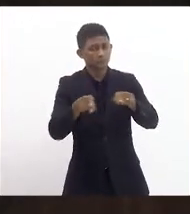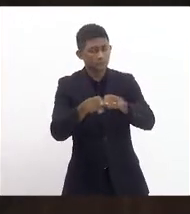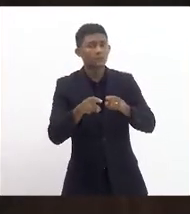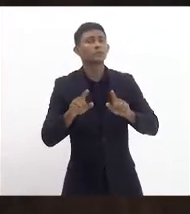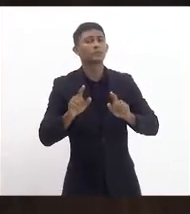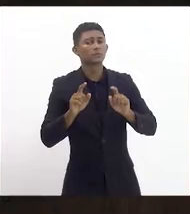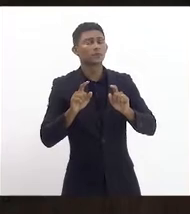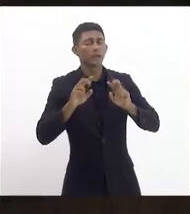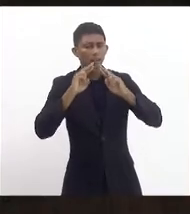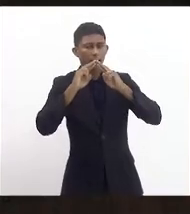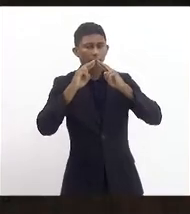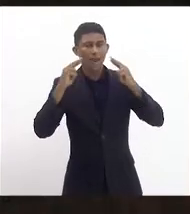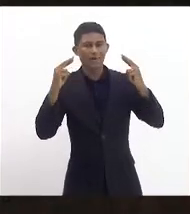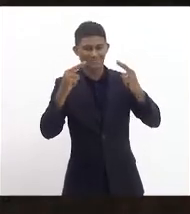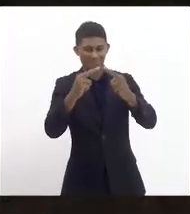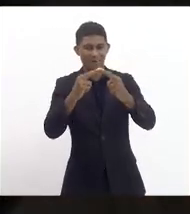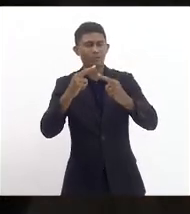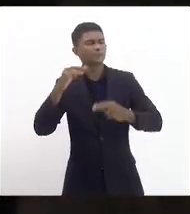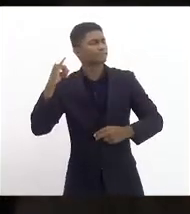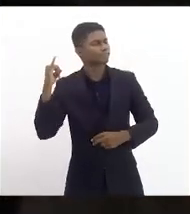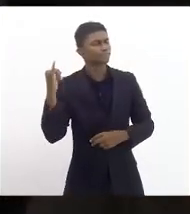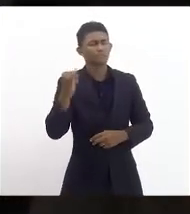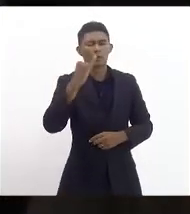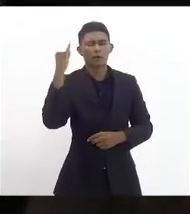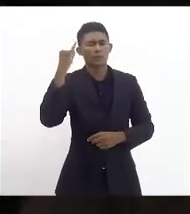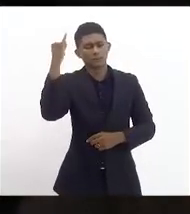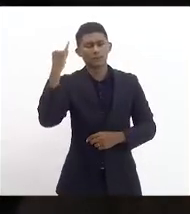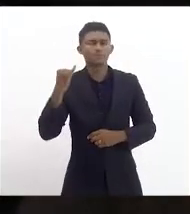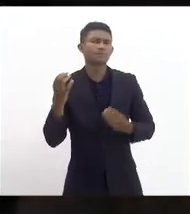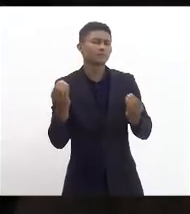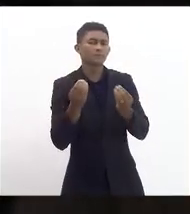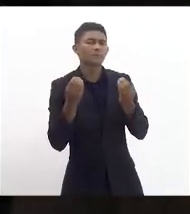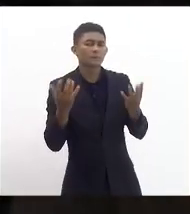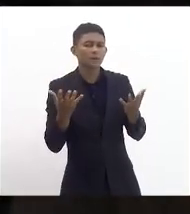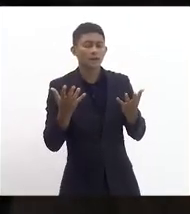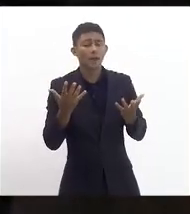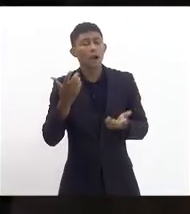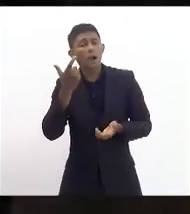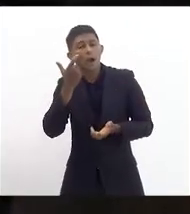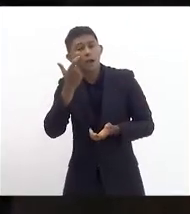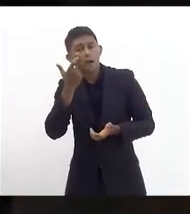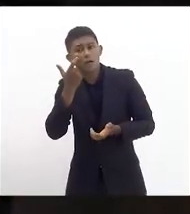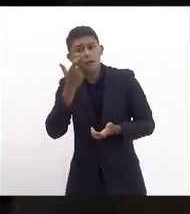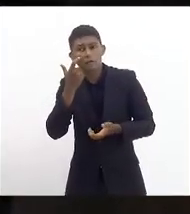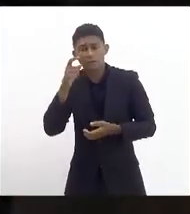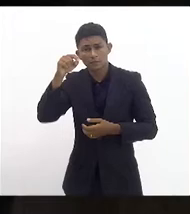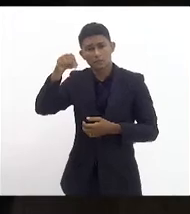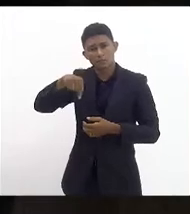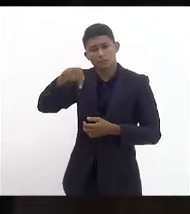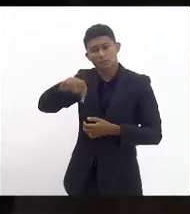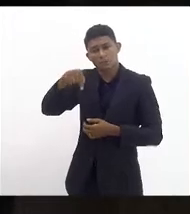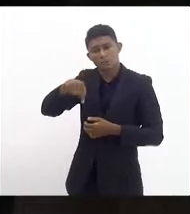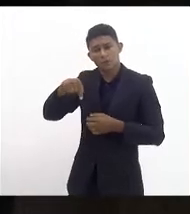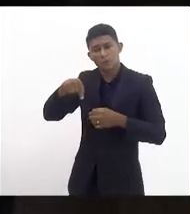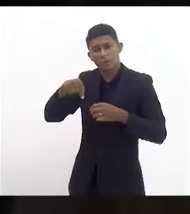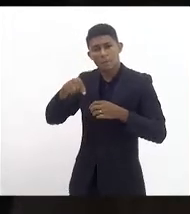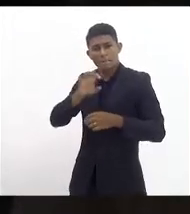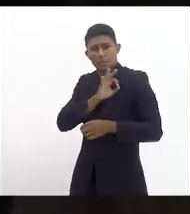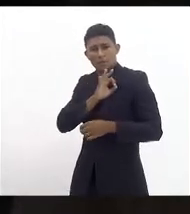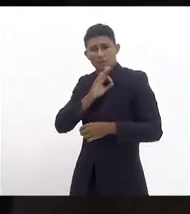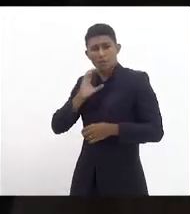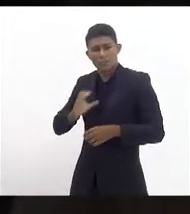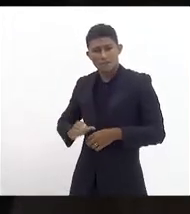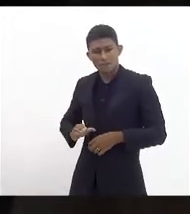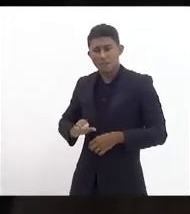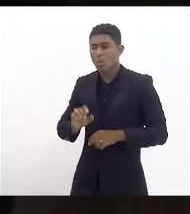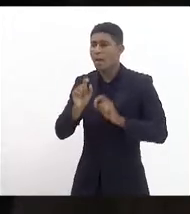públicas são fundamentais para que a gente possa acolher o que verdadeiramente desejam os policiais